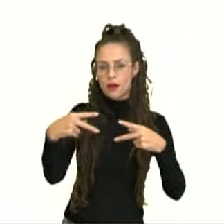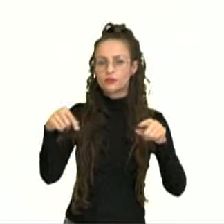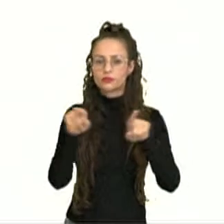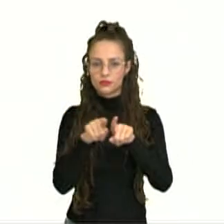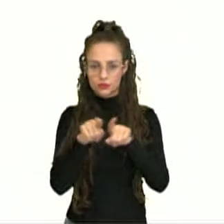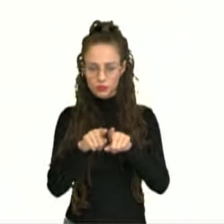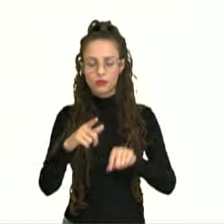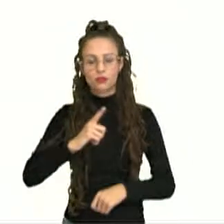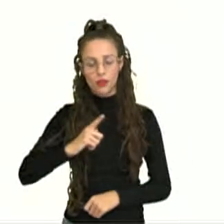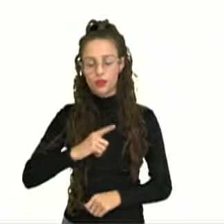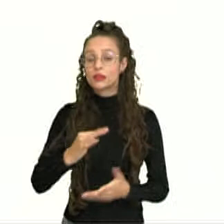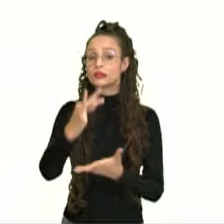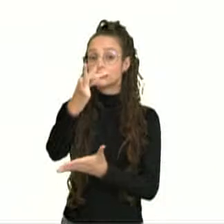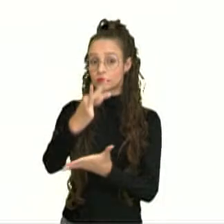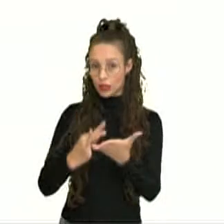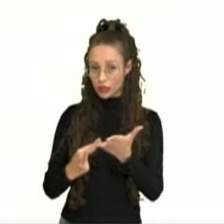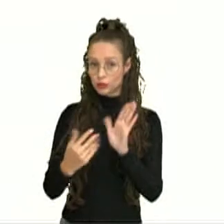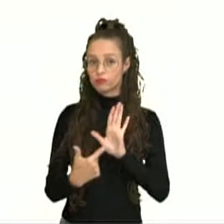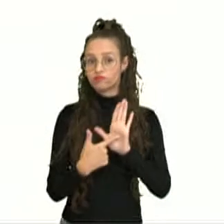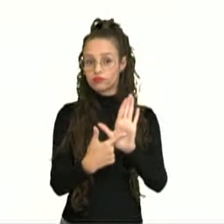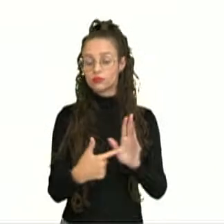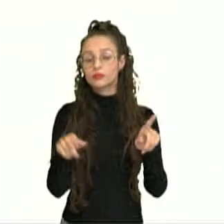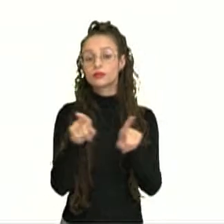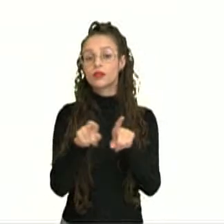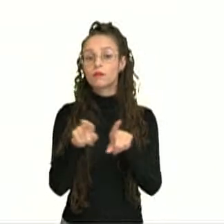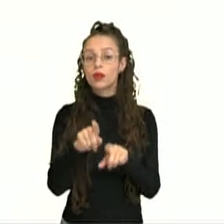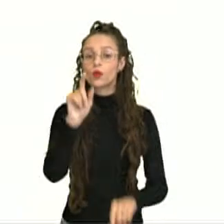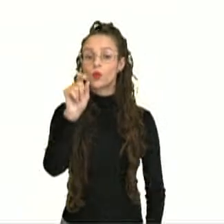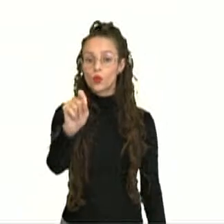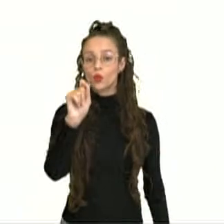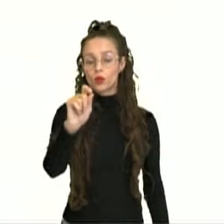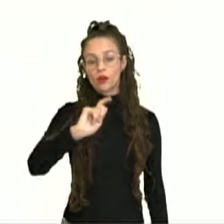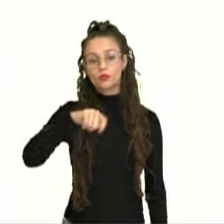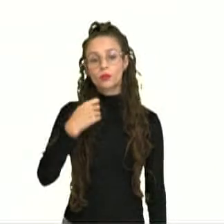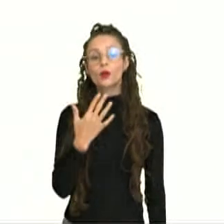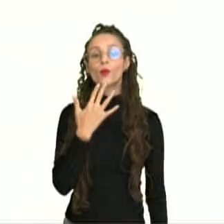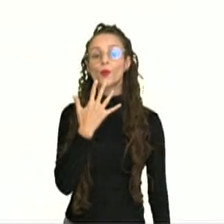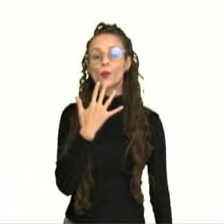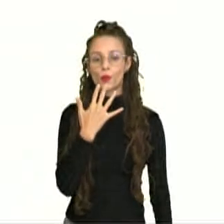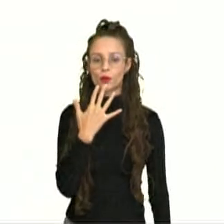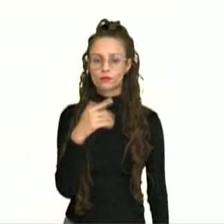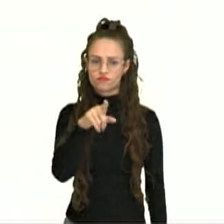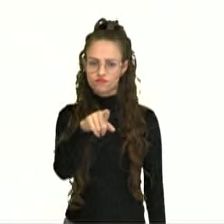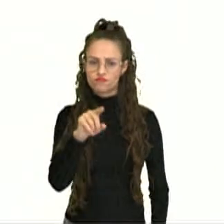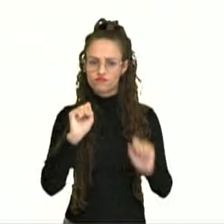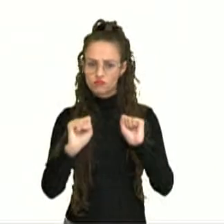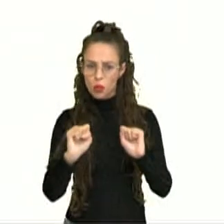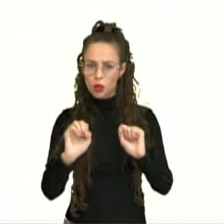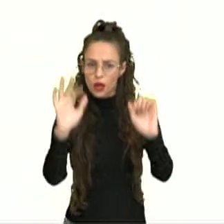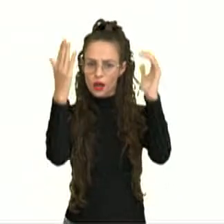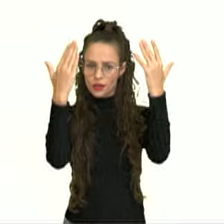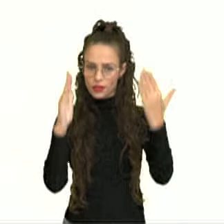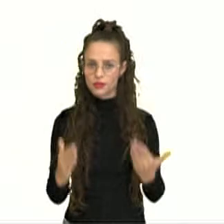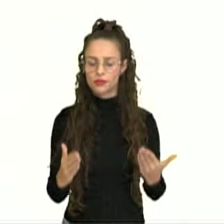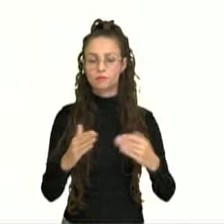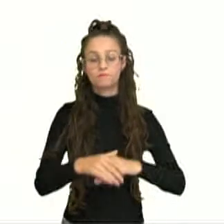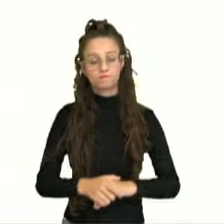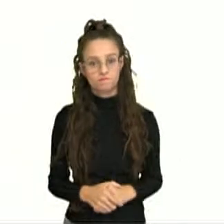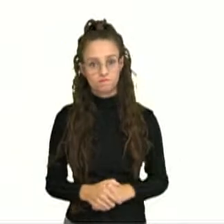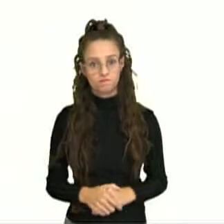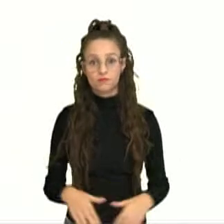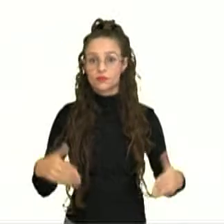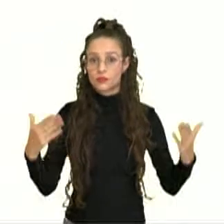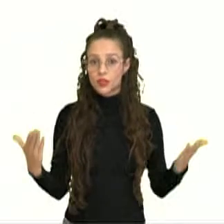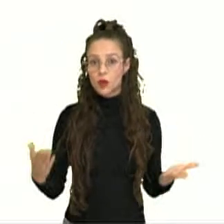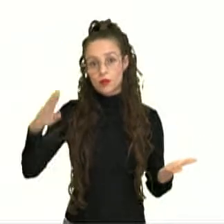texto expositivo, e tenho também a questão das cores, para você poder analisar. Então, uma